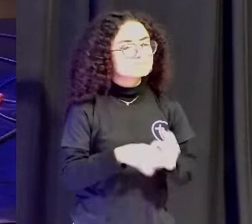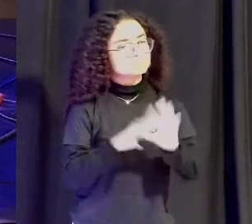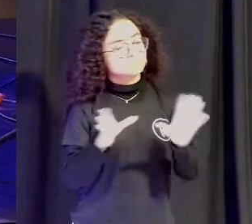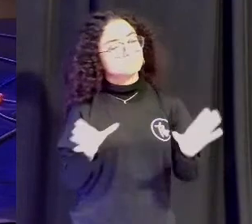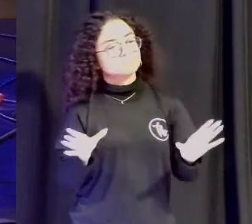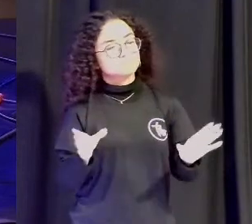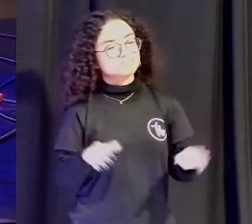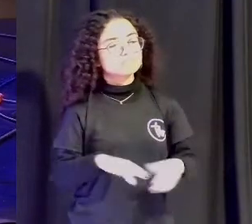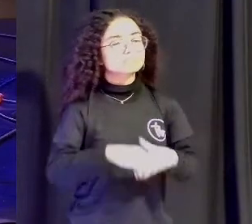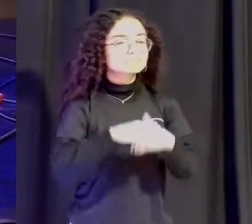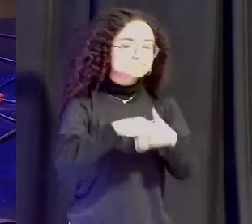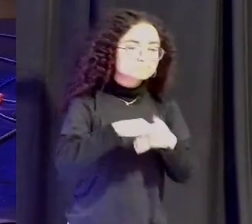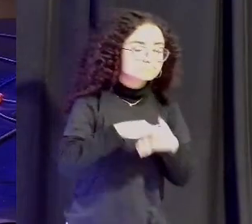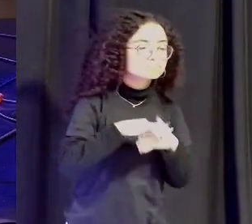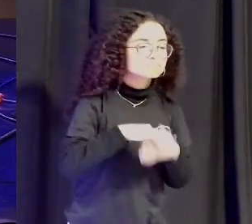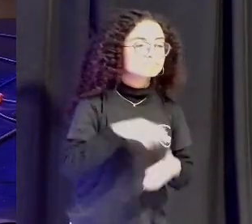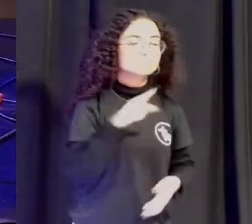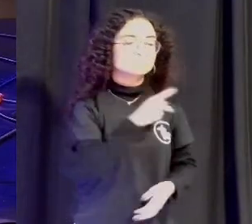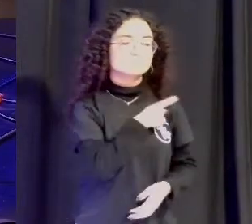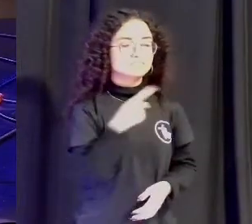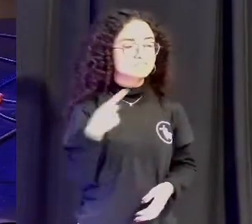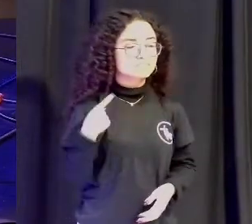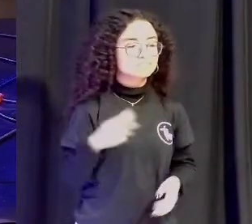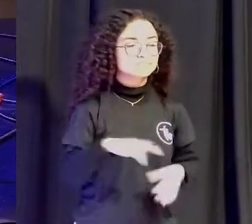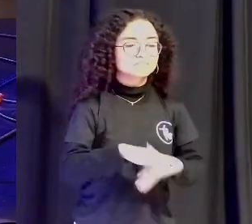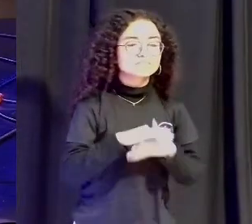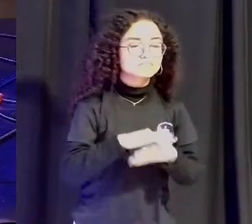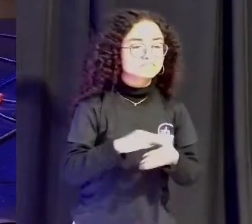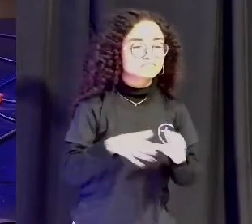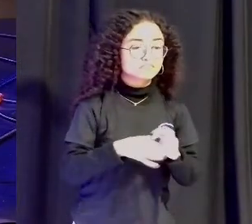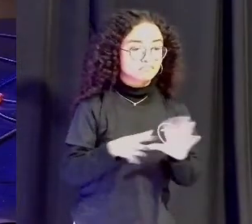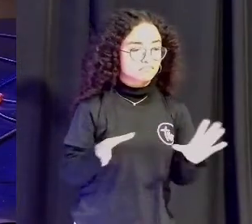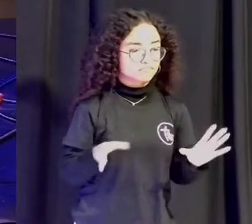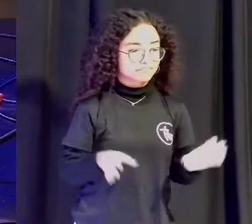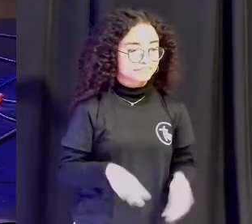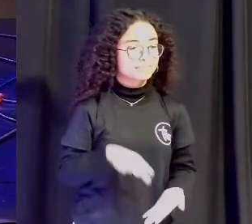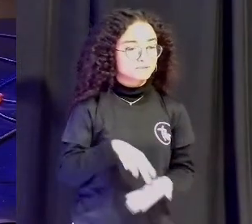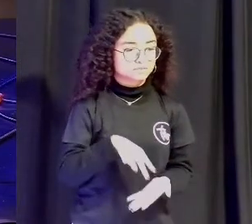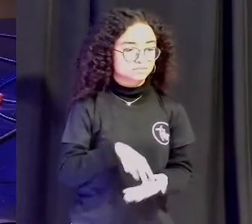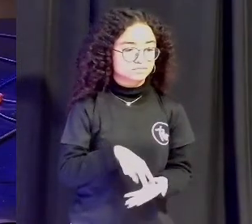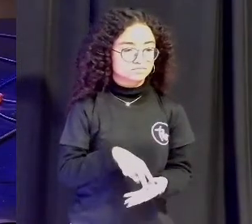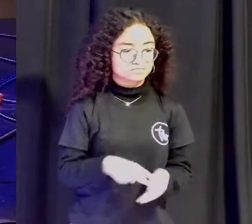líderes, enfim, todos estamos aqui à disposição de vocês. Vamos ficar em pé?